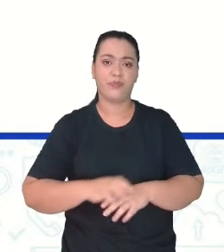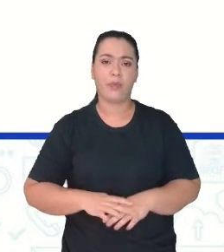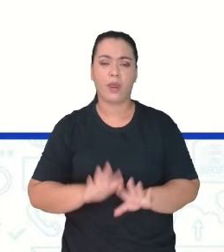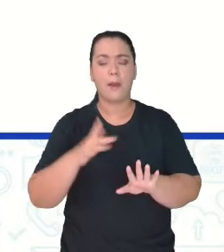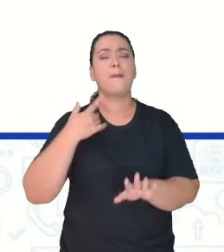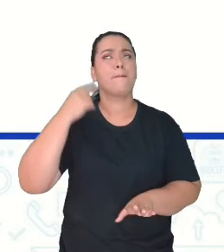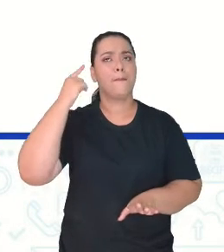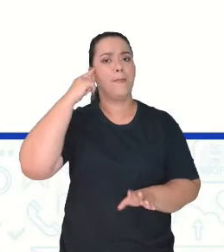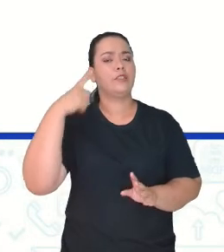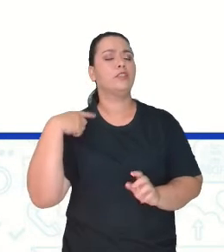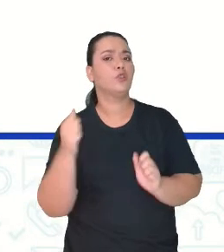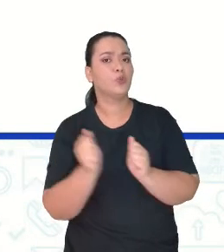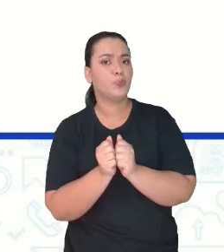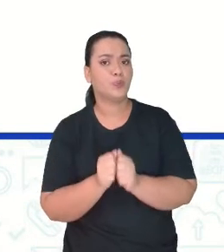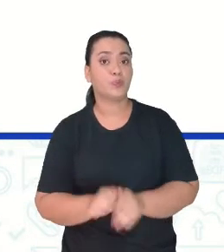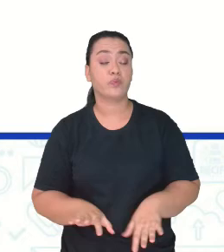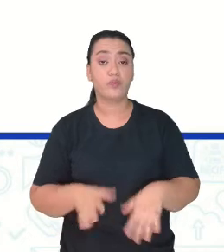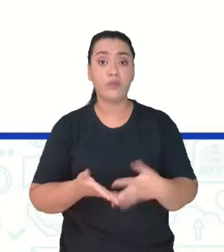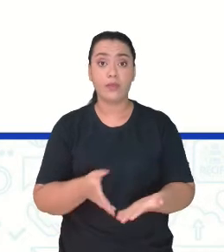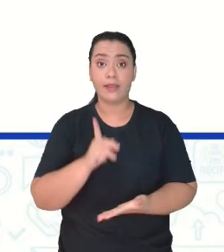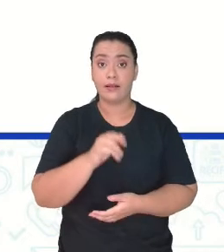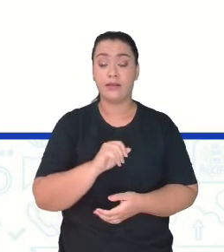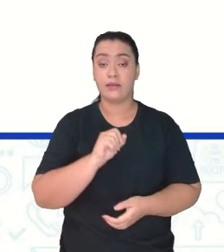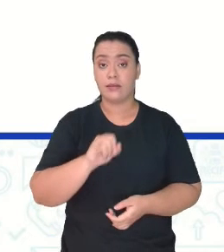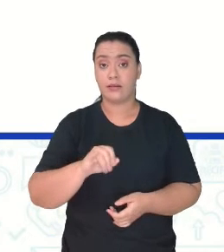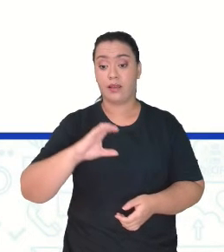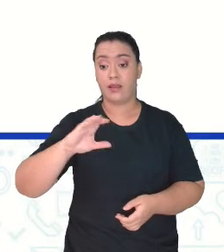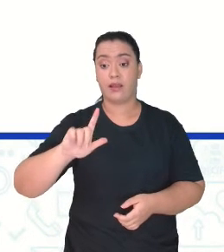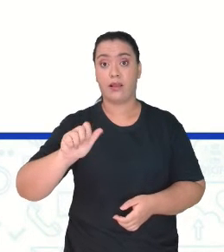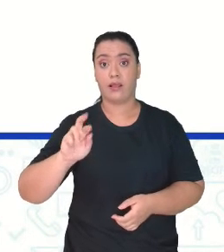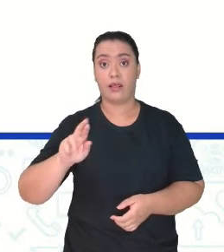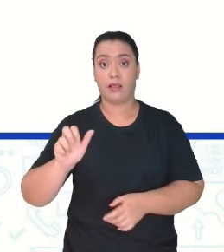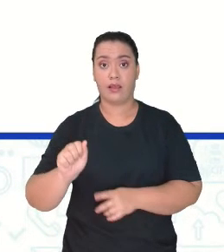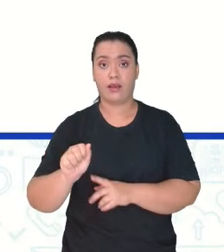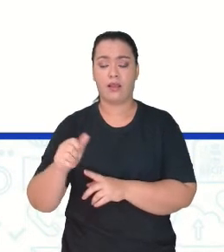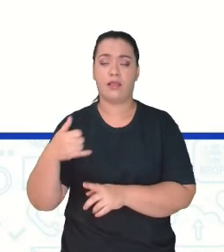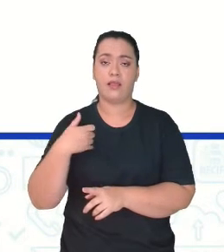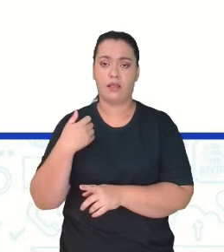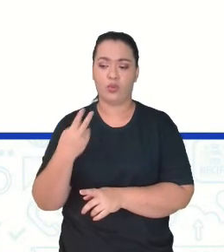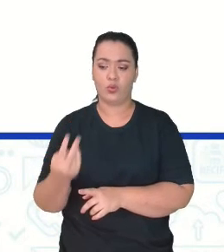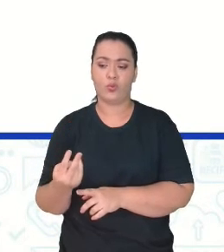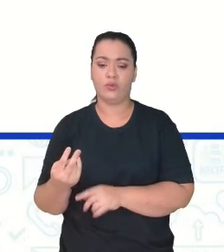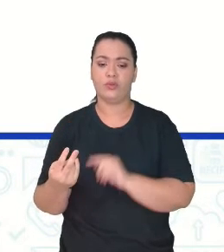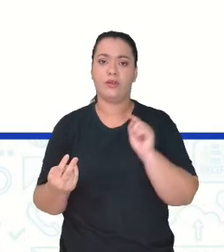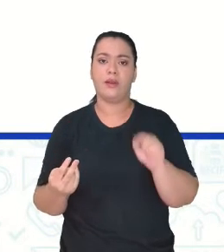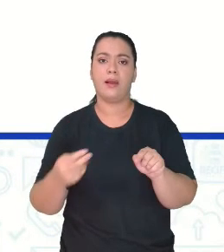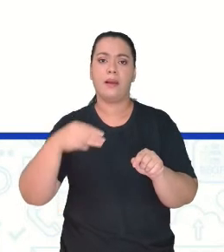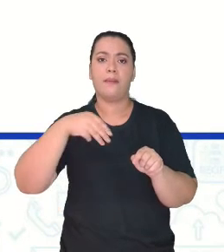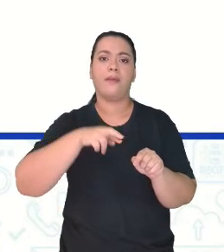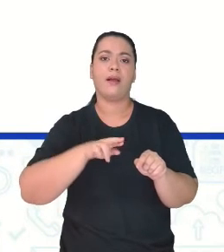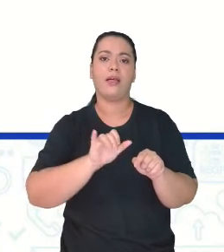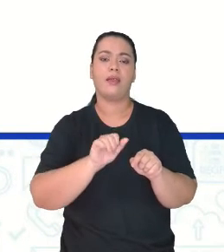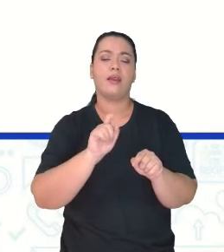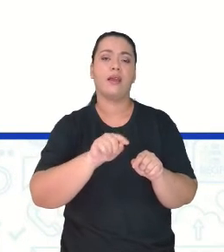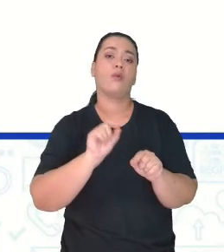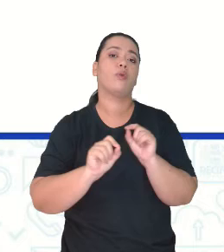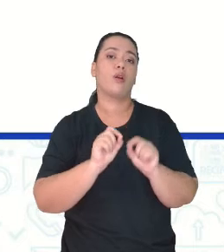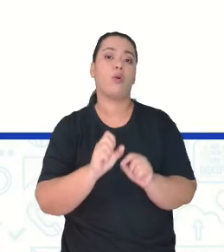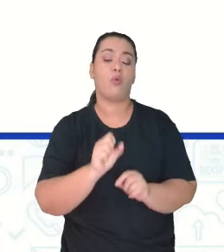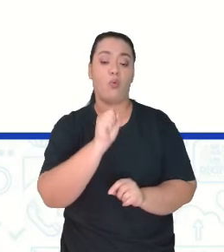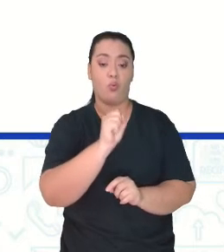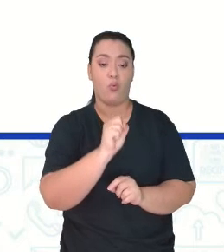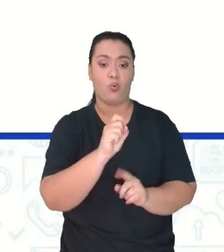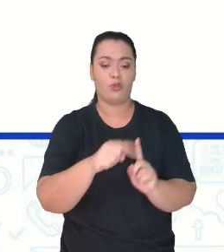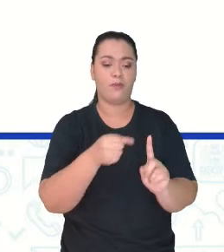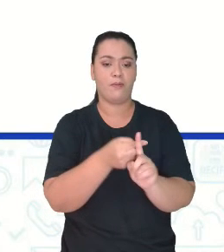Pensa comigo, se Clara tem 2 anos, Maria vai ter quantos anos? 8 anos a mais. Então, Maria